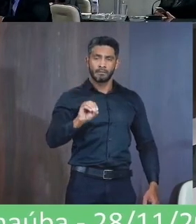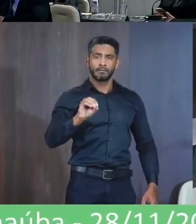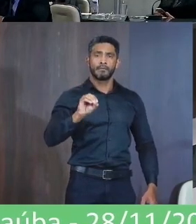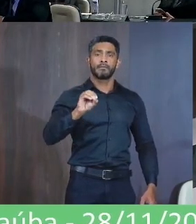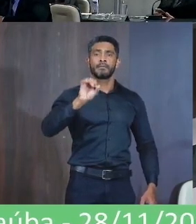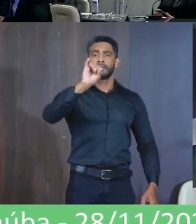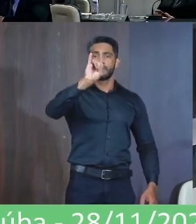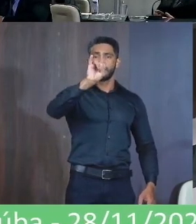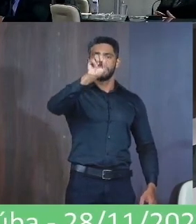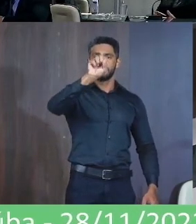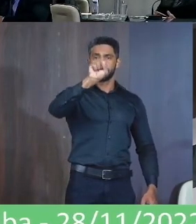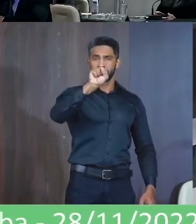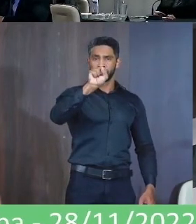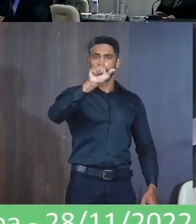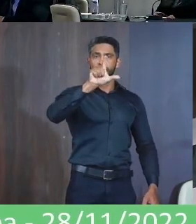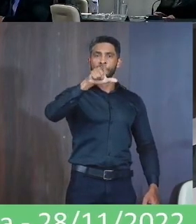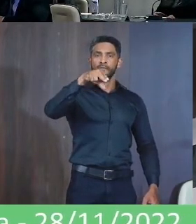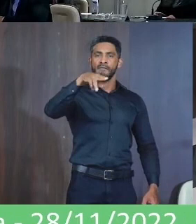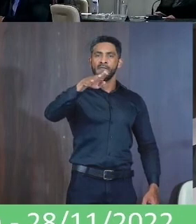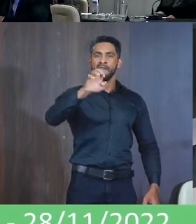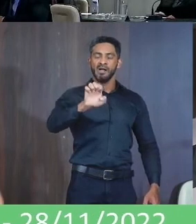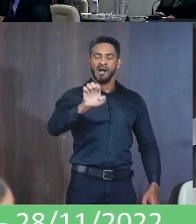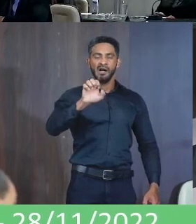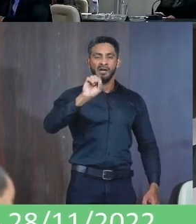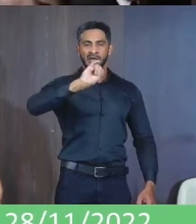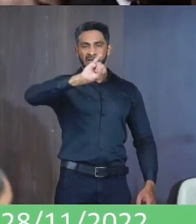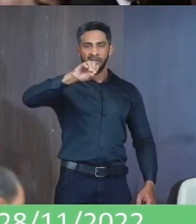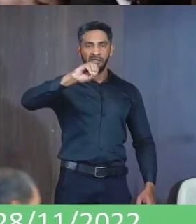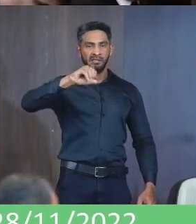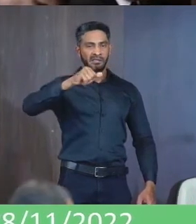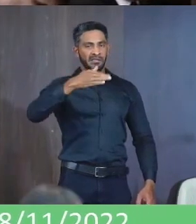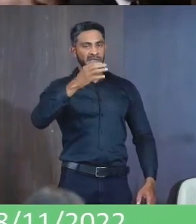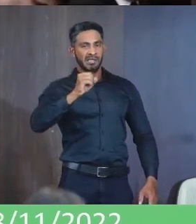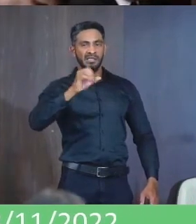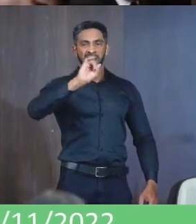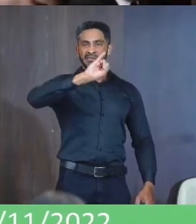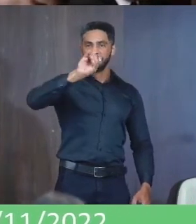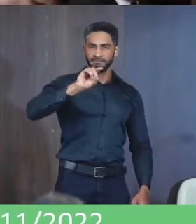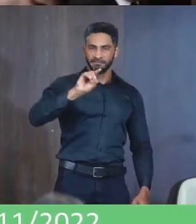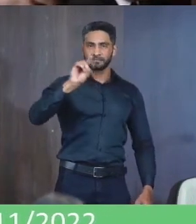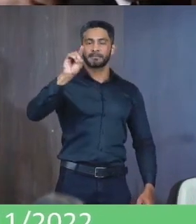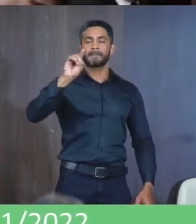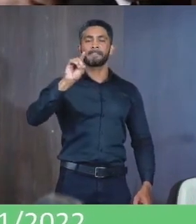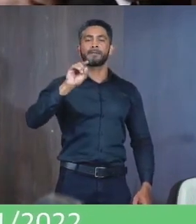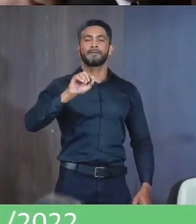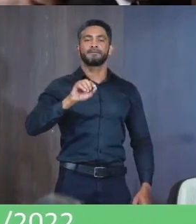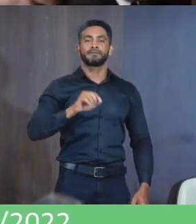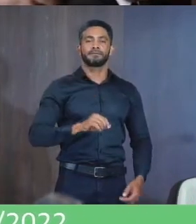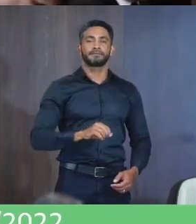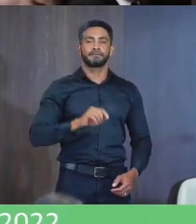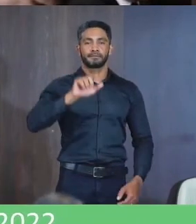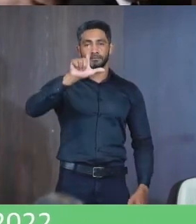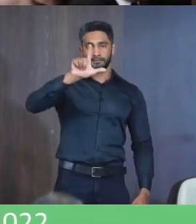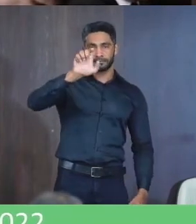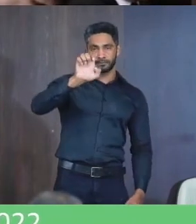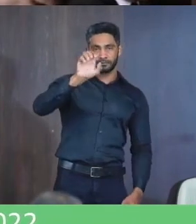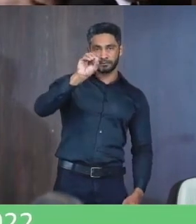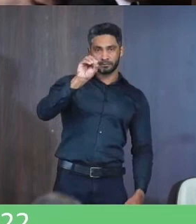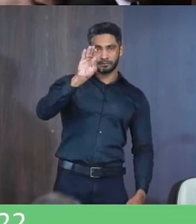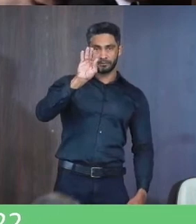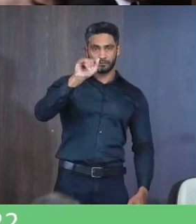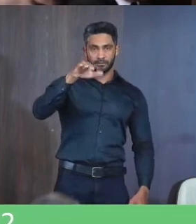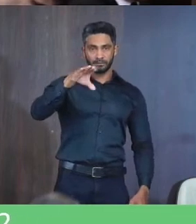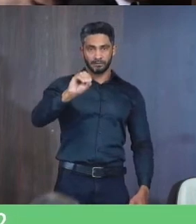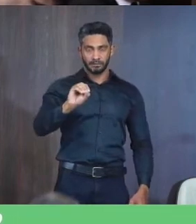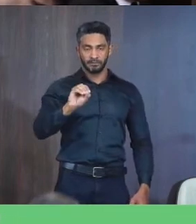Caires Islane da Silva Pedro João Pereira da Silva José Tassísio Mendes Leobino Antunes